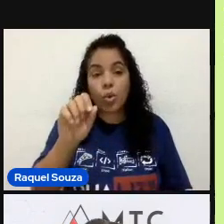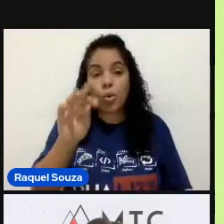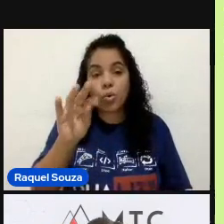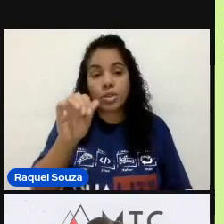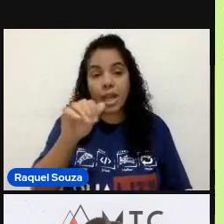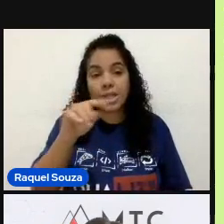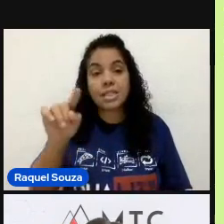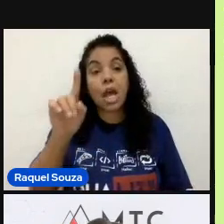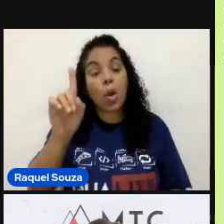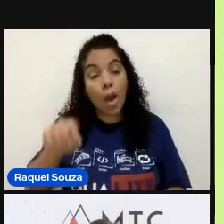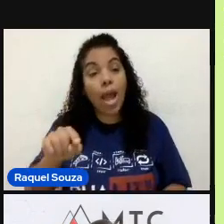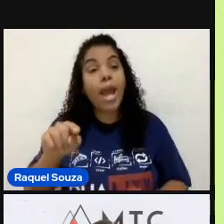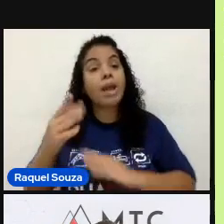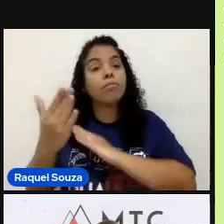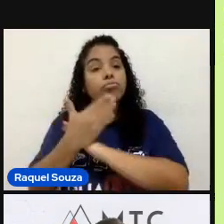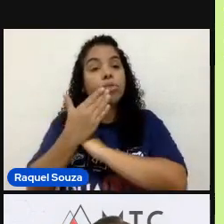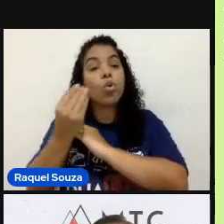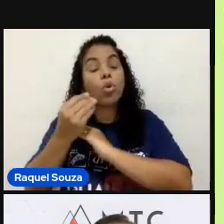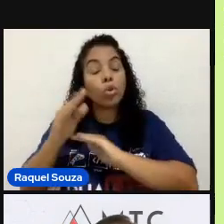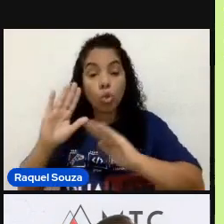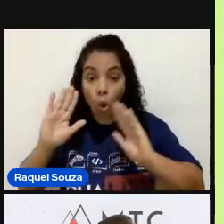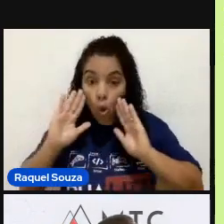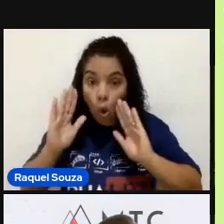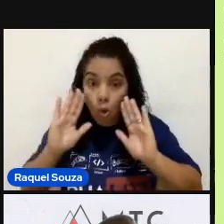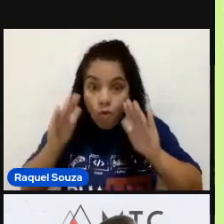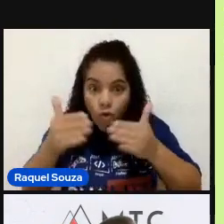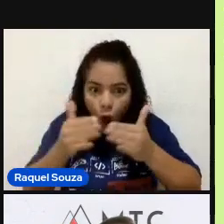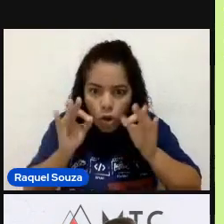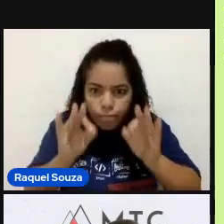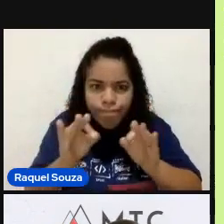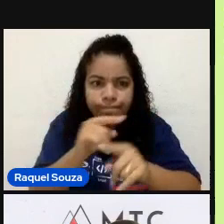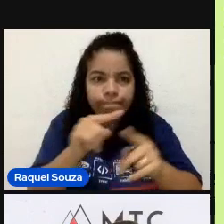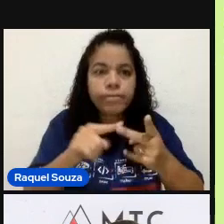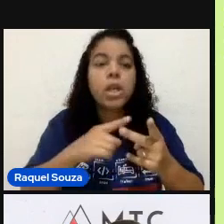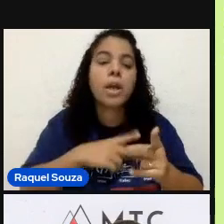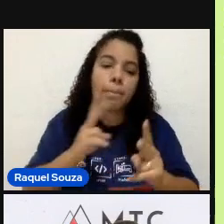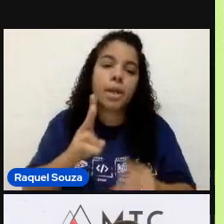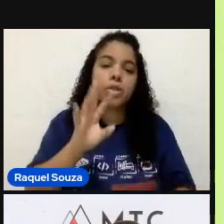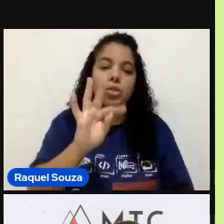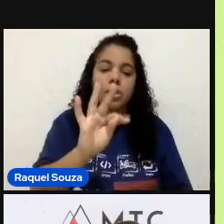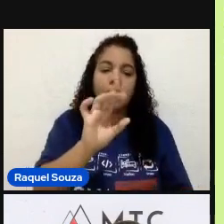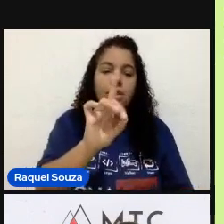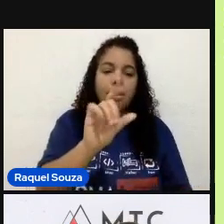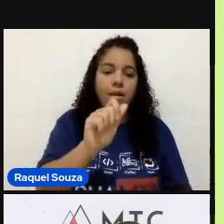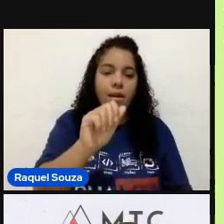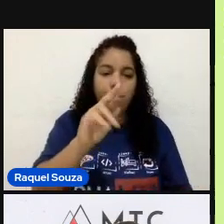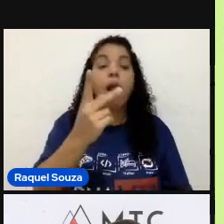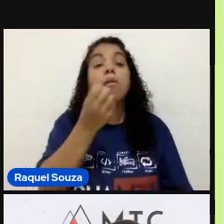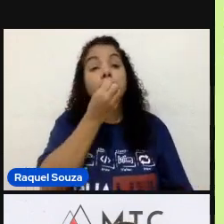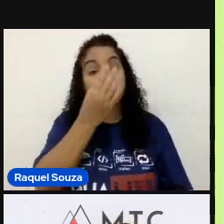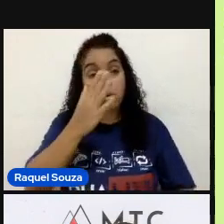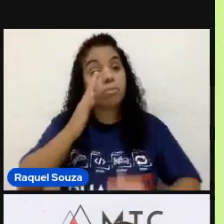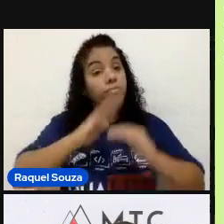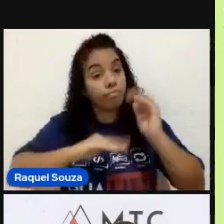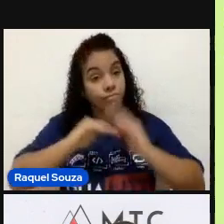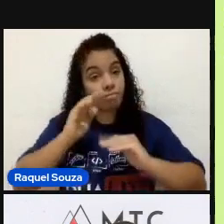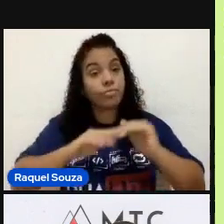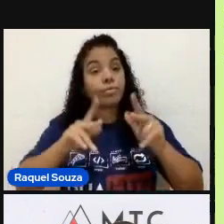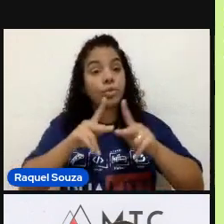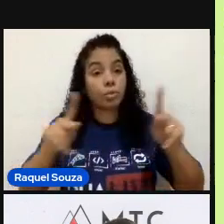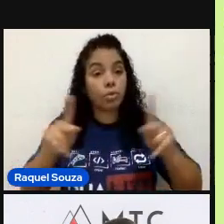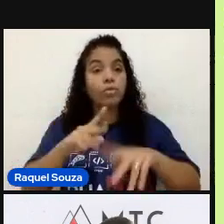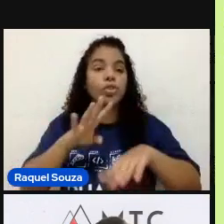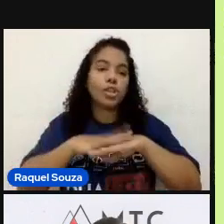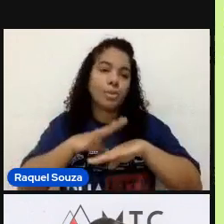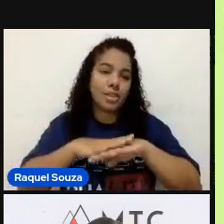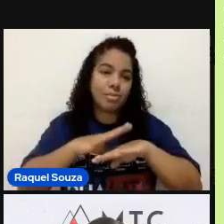meu hiperfoco. Então, por isso que mesmo com TDAH, eu fui uma boa profissional quanto professora de matemática.